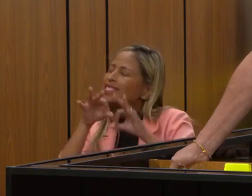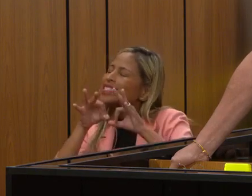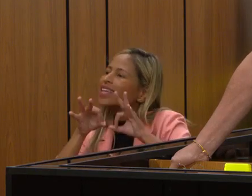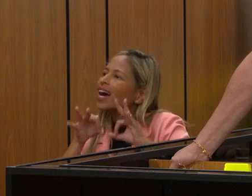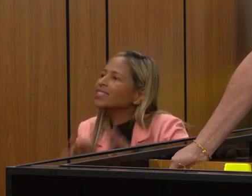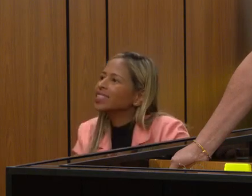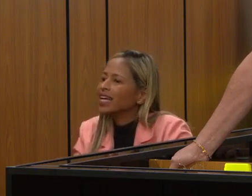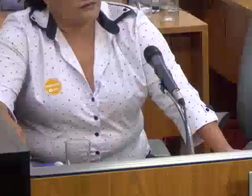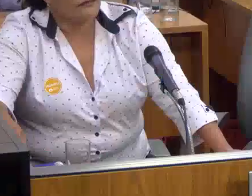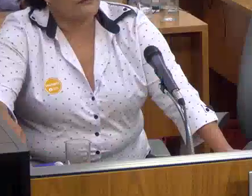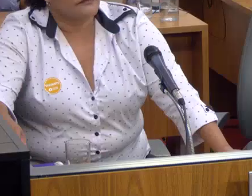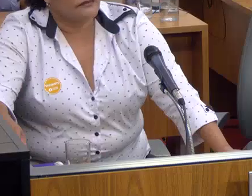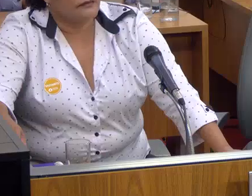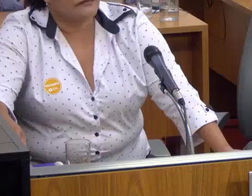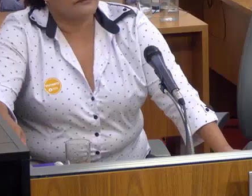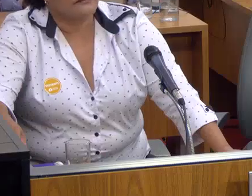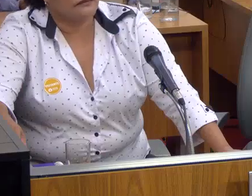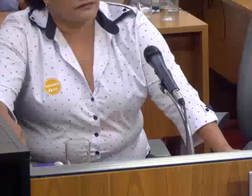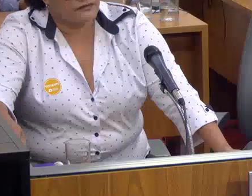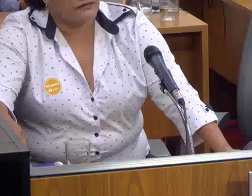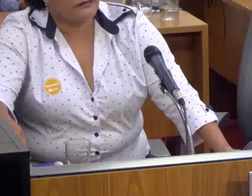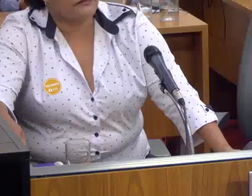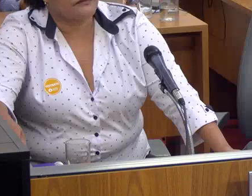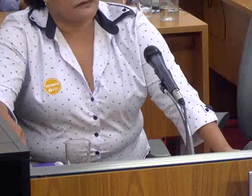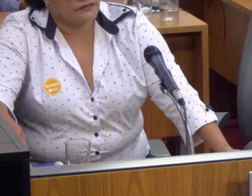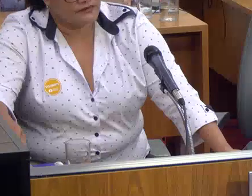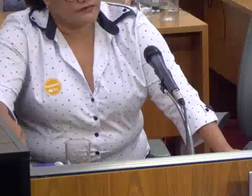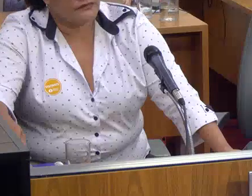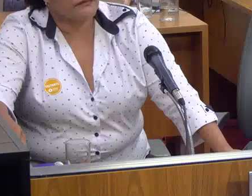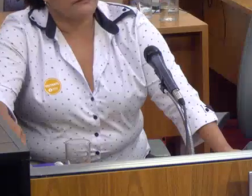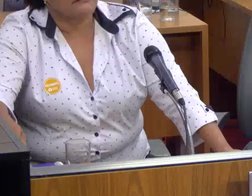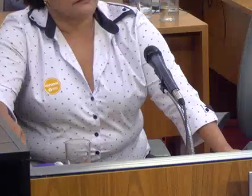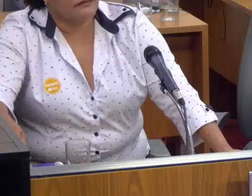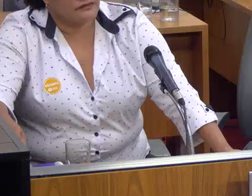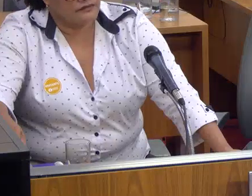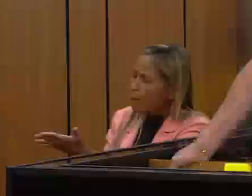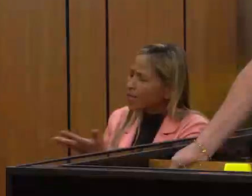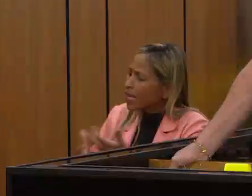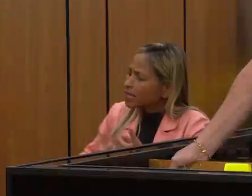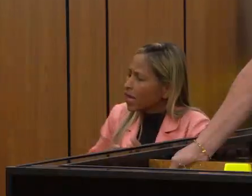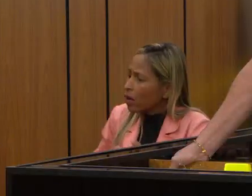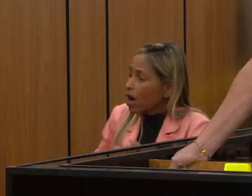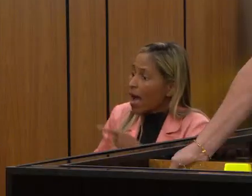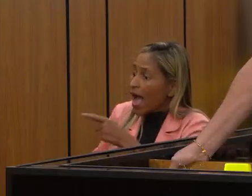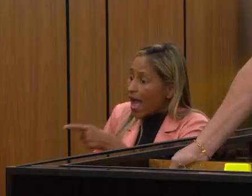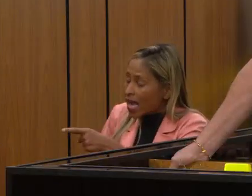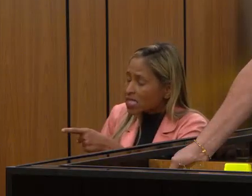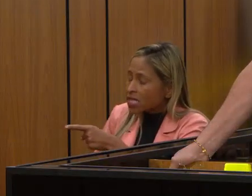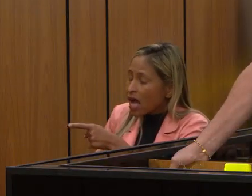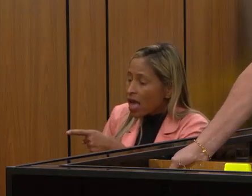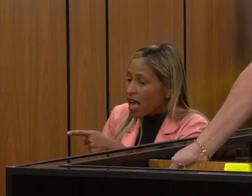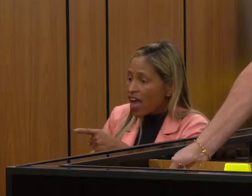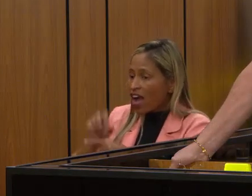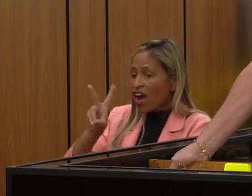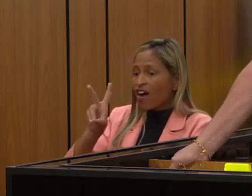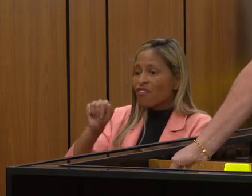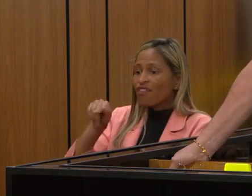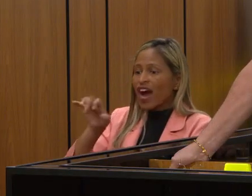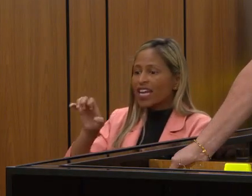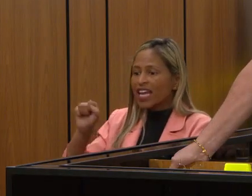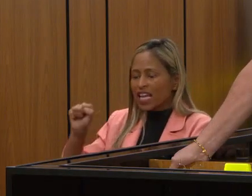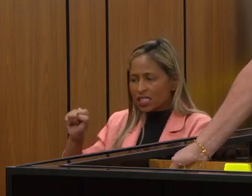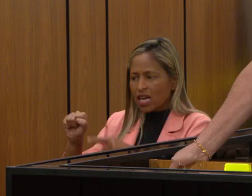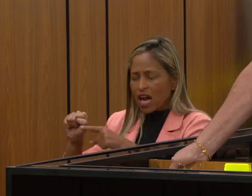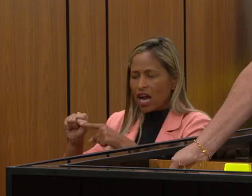porque ela tem nome é eu citava eu falava Olha aí Fulano me atendeu ela falou Não essa é a Vanessa Doutora